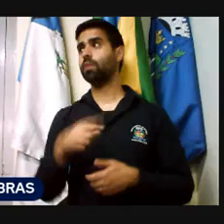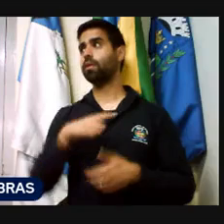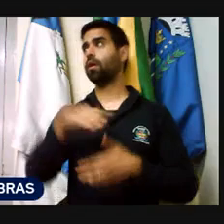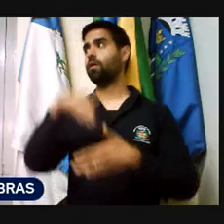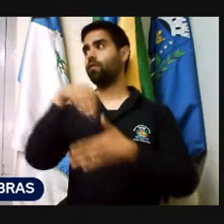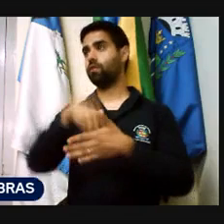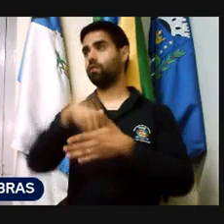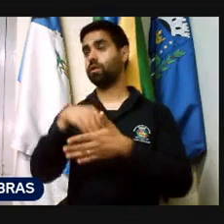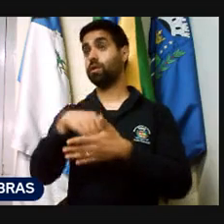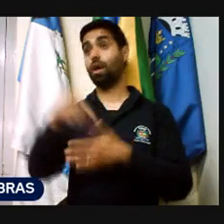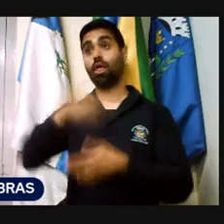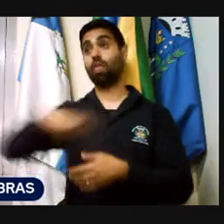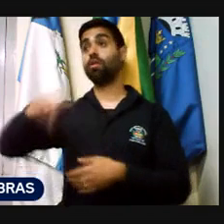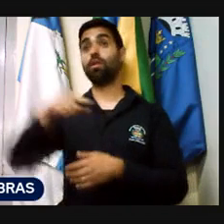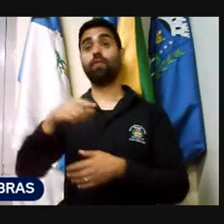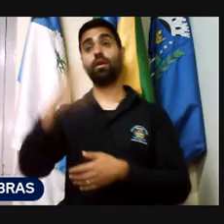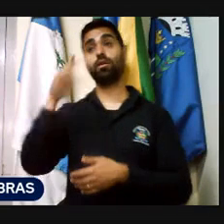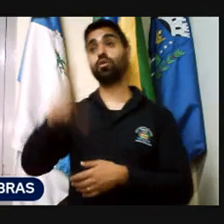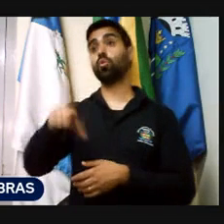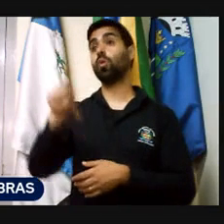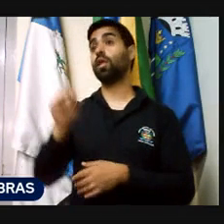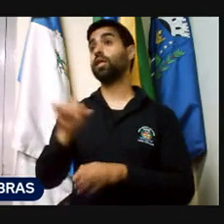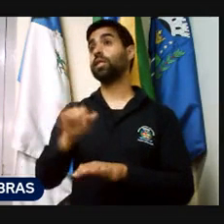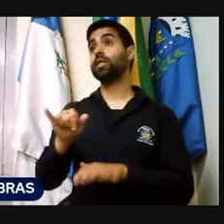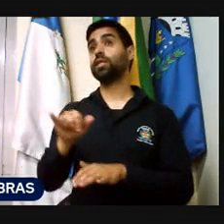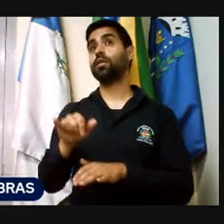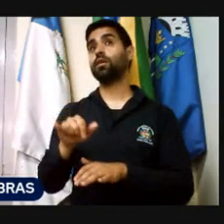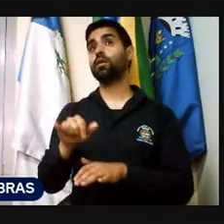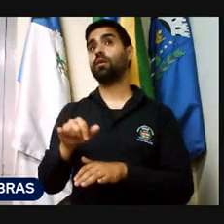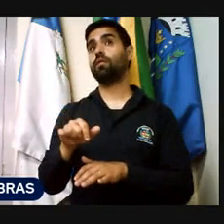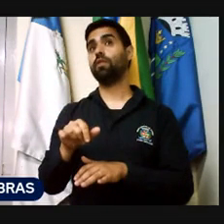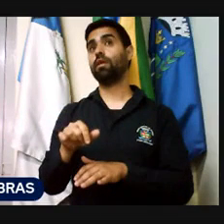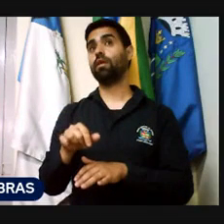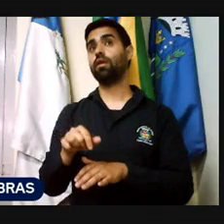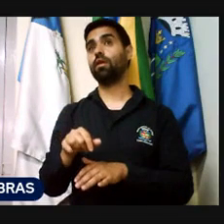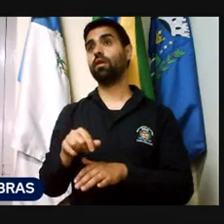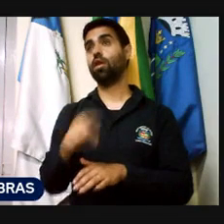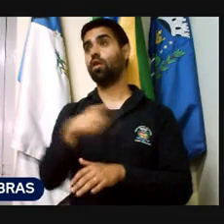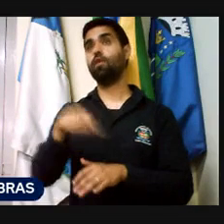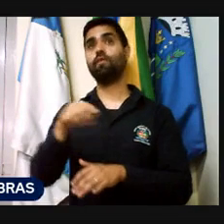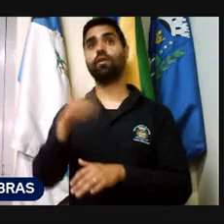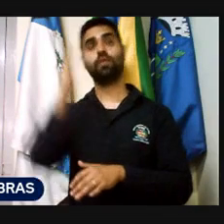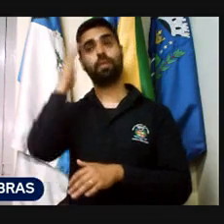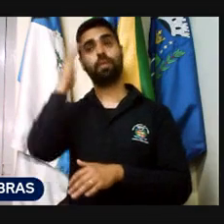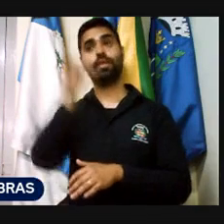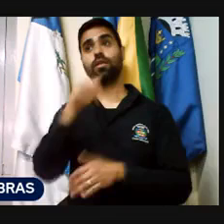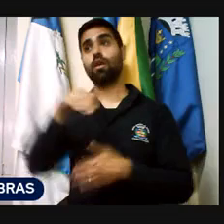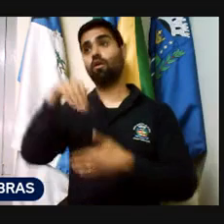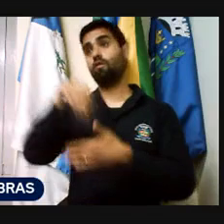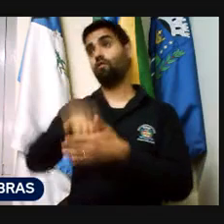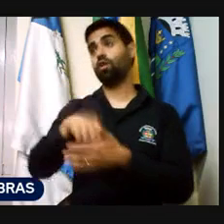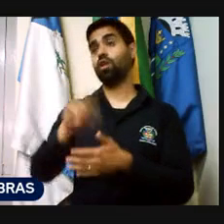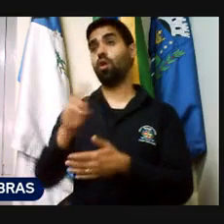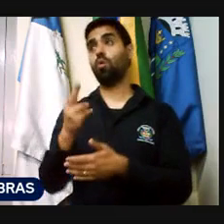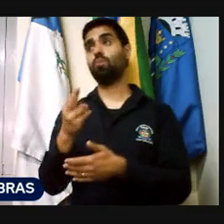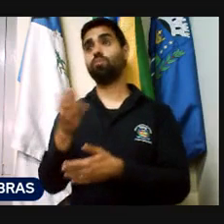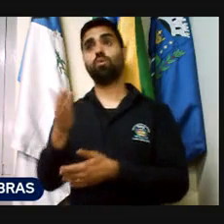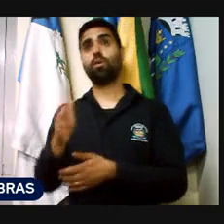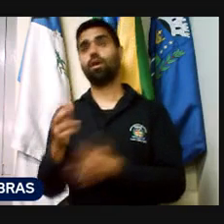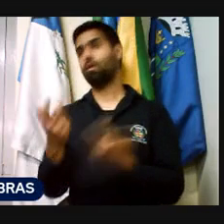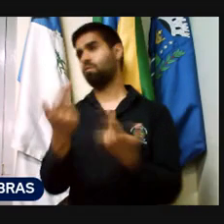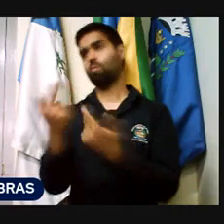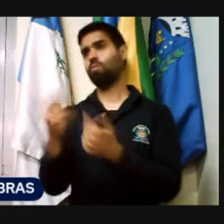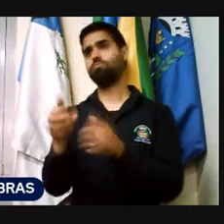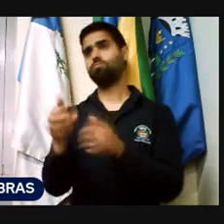Aí o plenário é que vai decidir se vai ferir ou não a lei orgânica. O plenário vai decidir ou não se vota a favor ou não da lei, como todas as leis